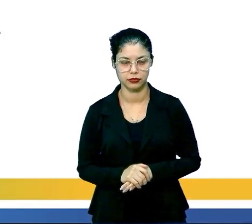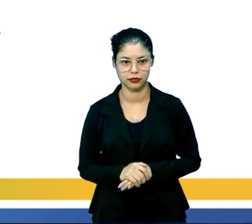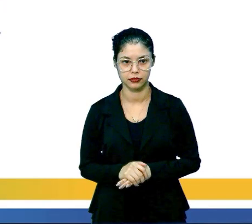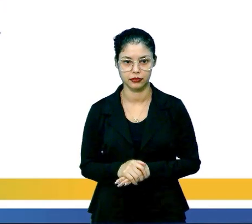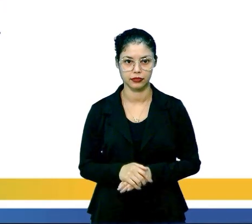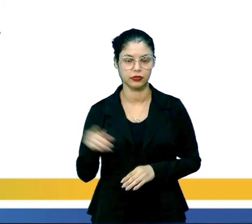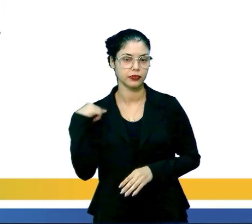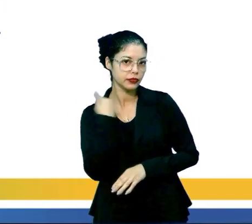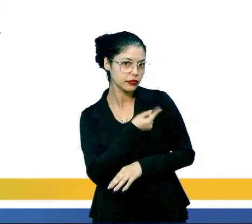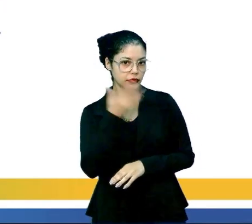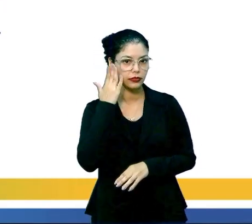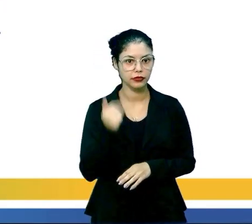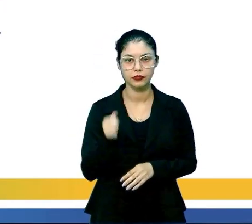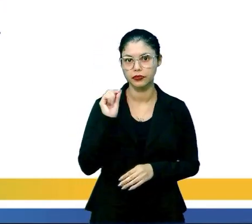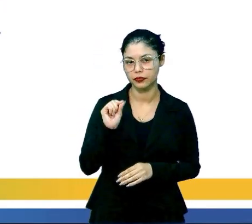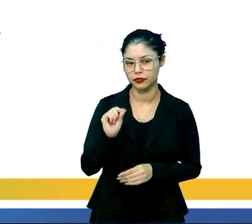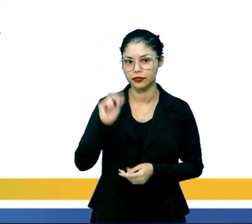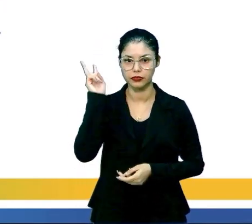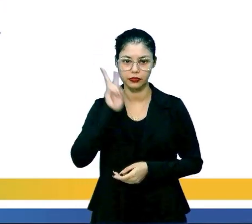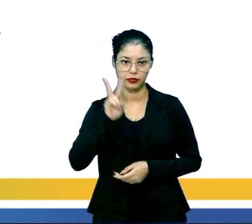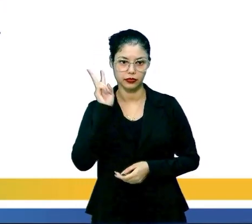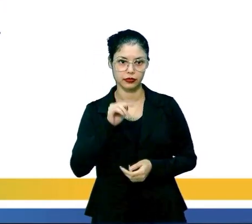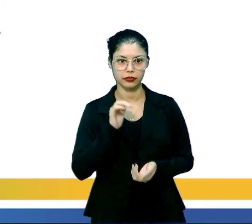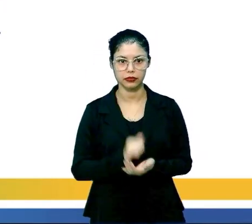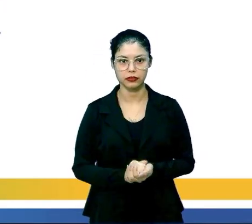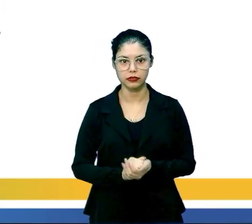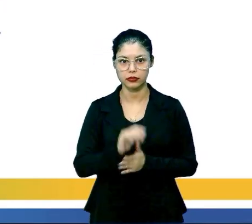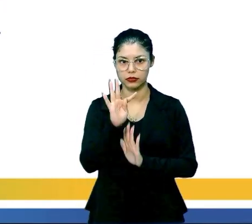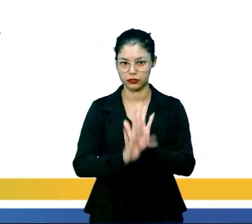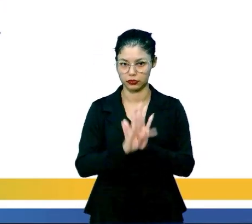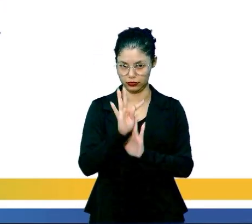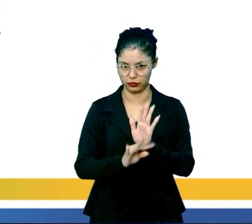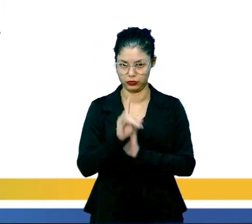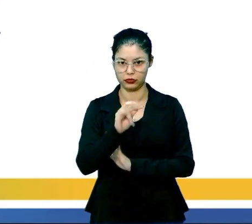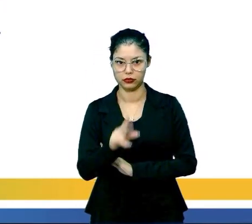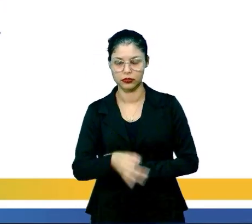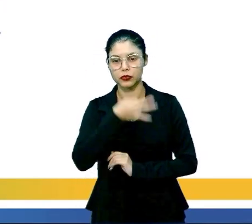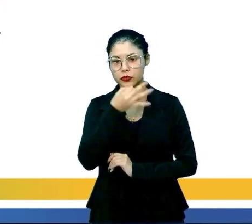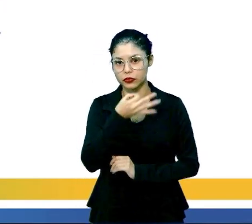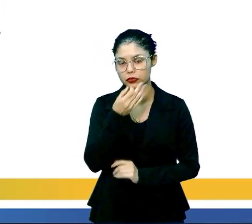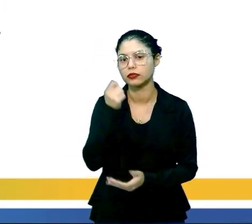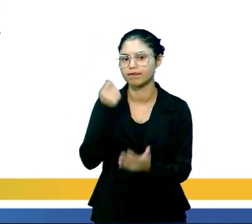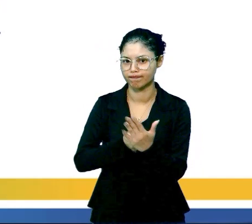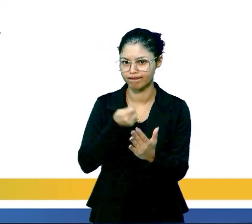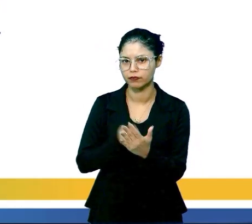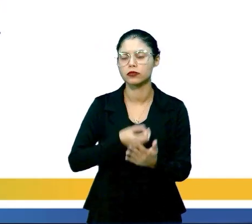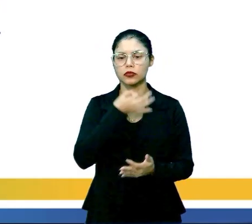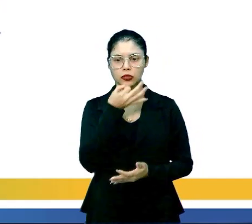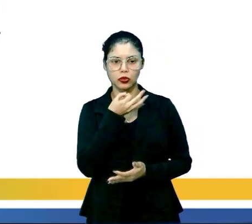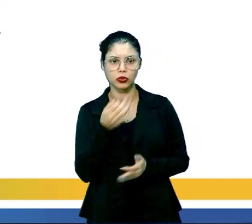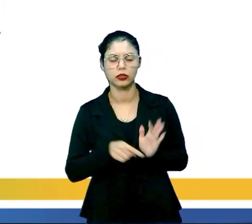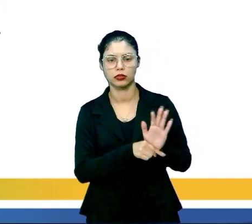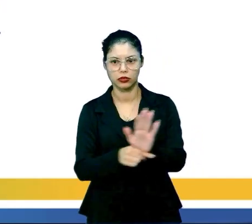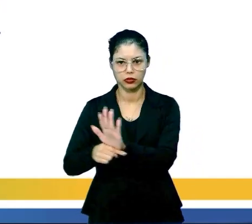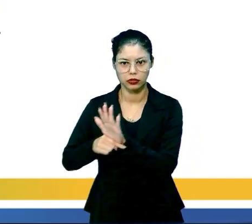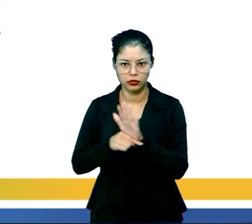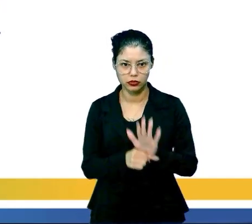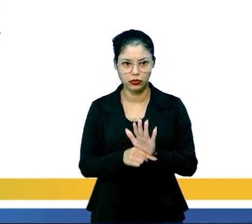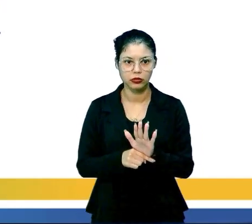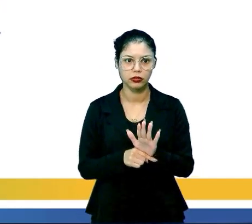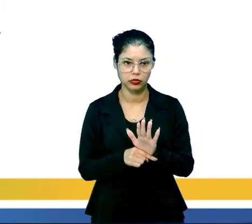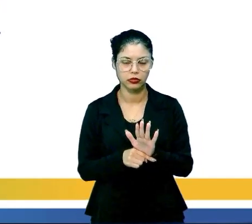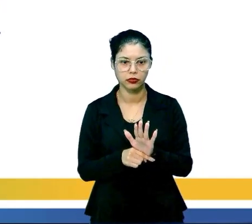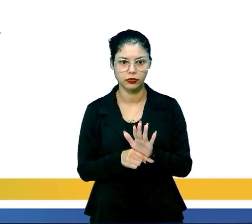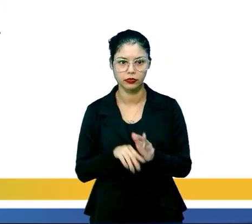E aí nós sabemos, sempre lembrando que esse é um texto dissertativo, argumentativo, e que ele exige do autor que os